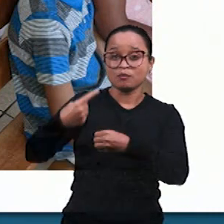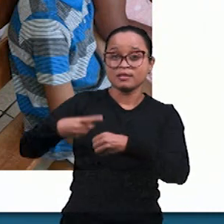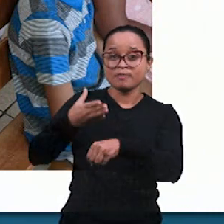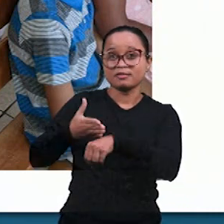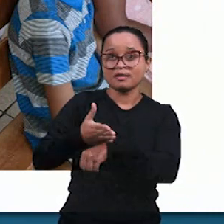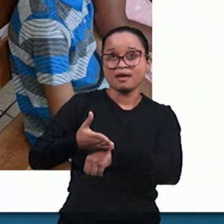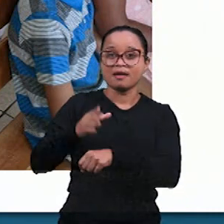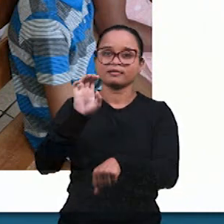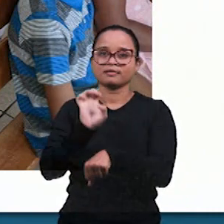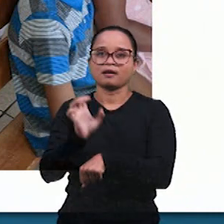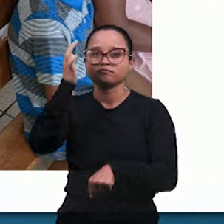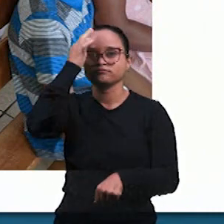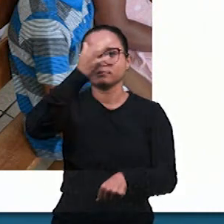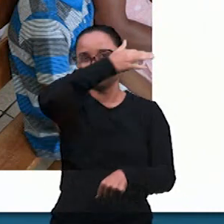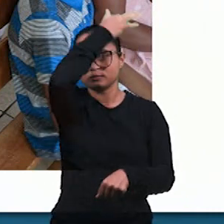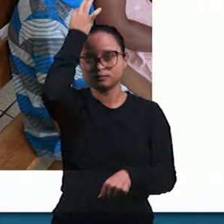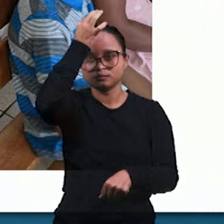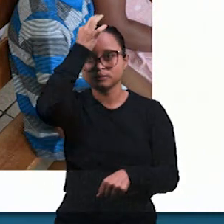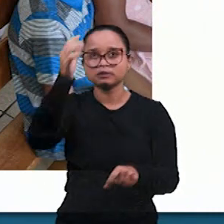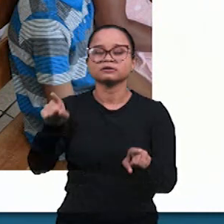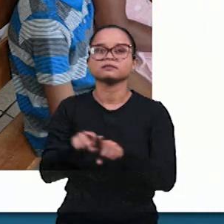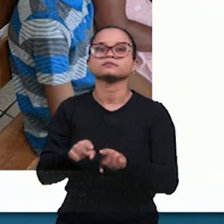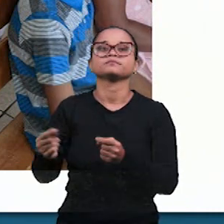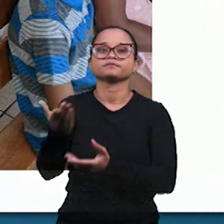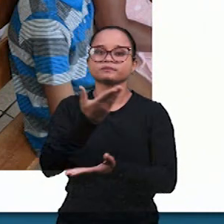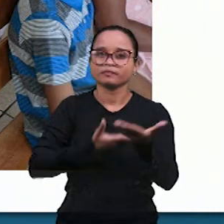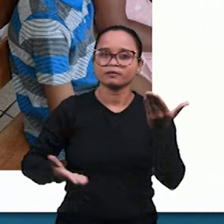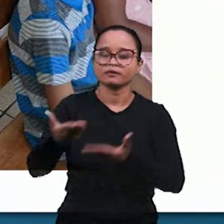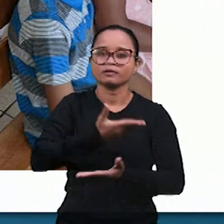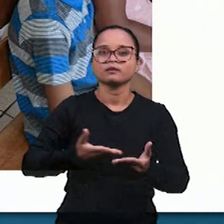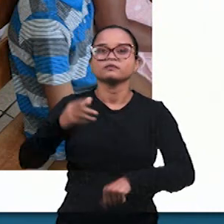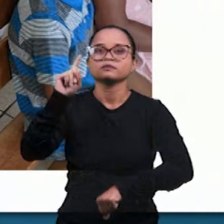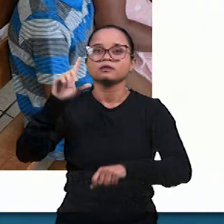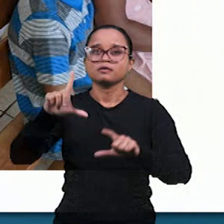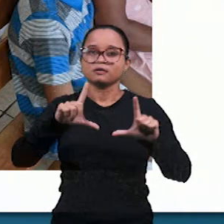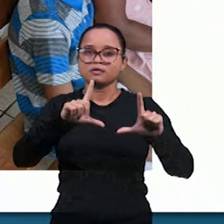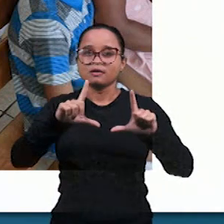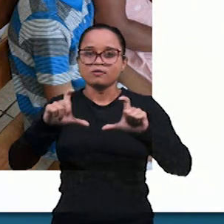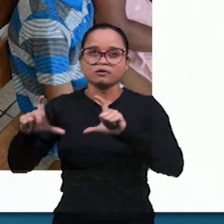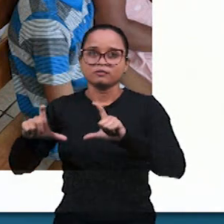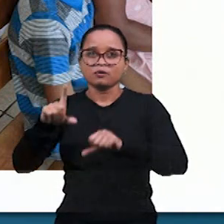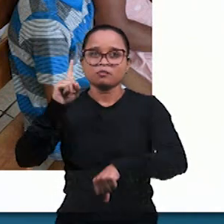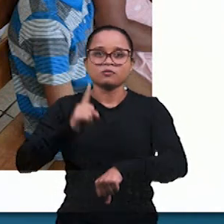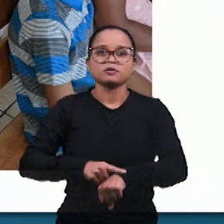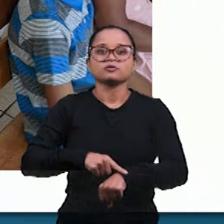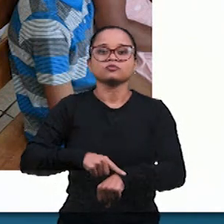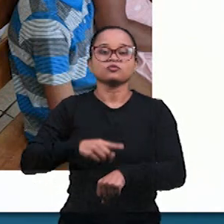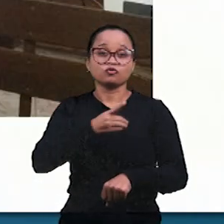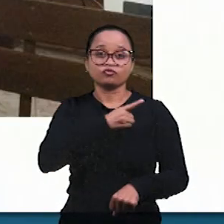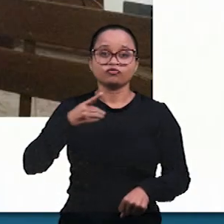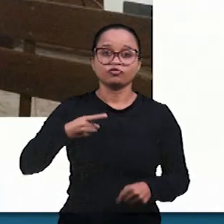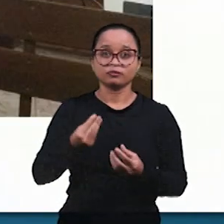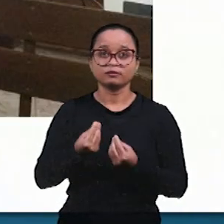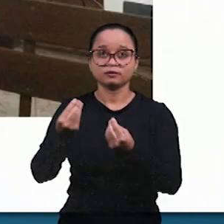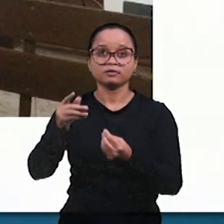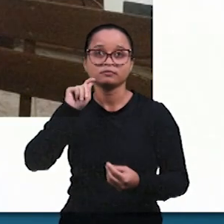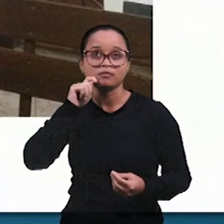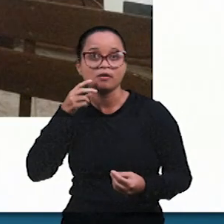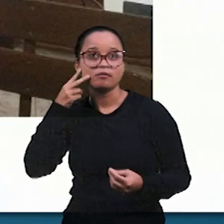estado do Espírito Santo, os irmãos participando da ceia, foto feita no momento em que os diáconos estavam distribuindo os elementos. Vamos lá, vamos